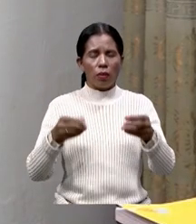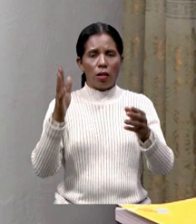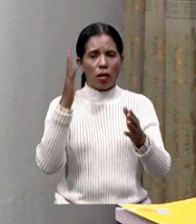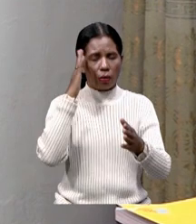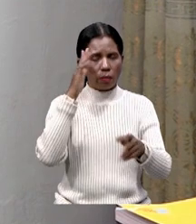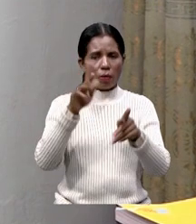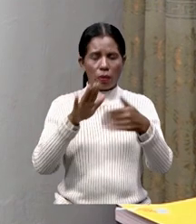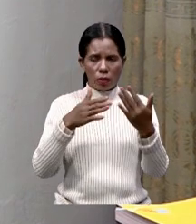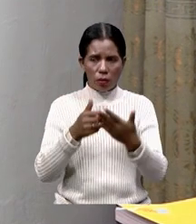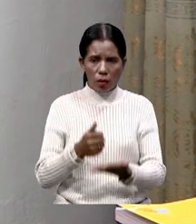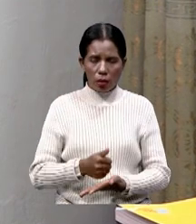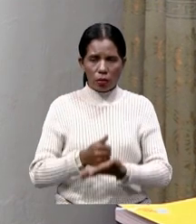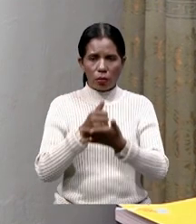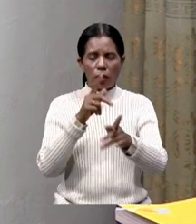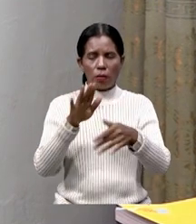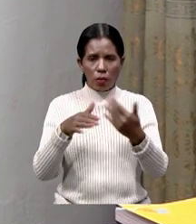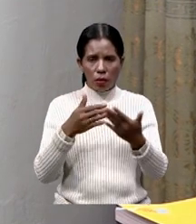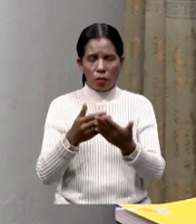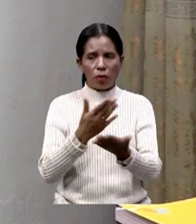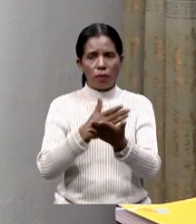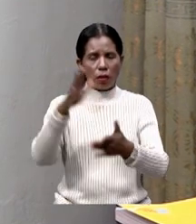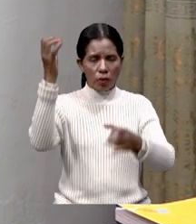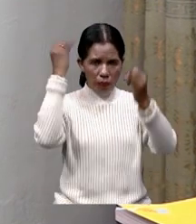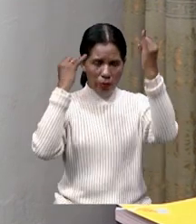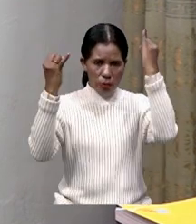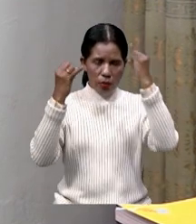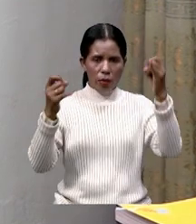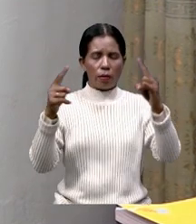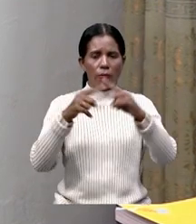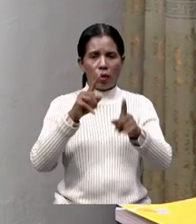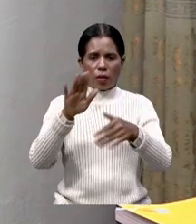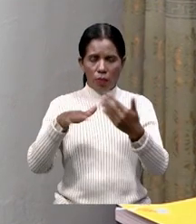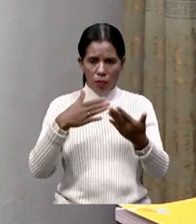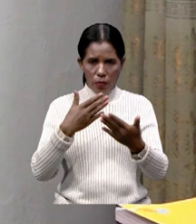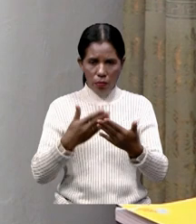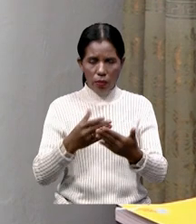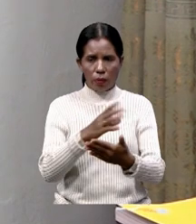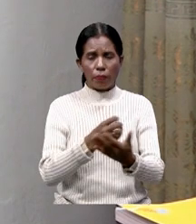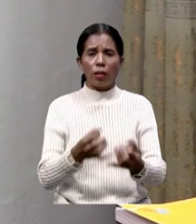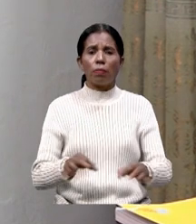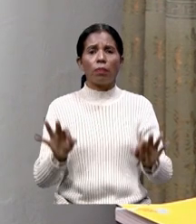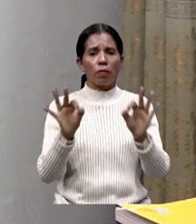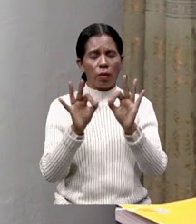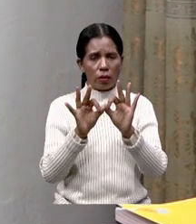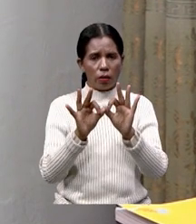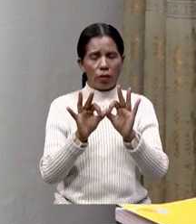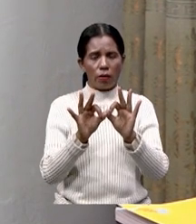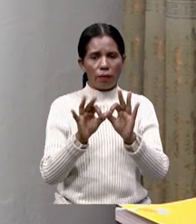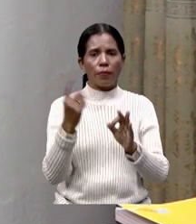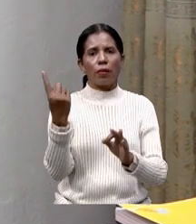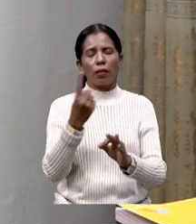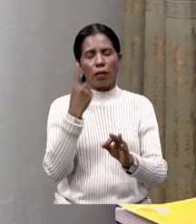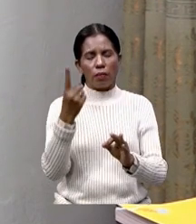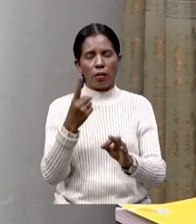kumdade, atu bela ajuda itene kumdade sa halo sensibilização ba itene kumdade. Importante maka na fata in